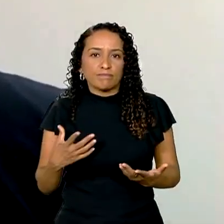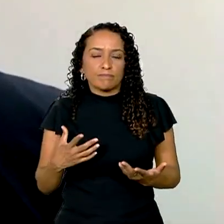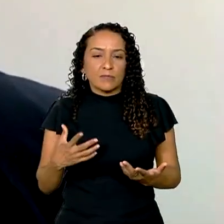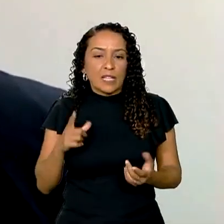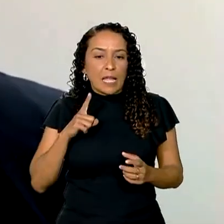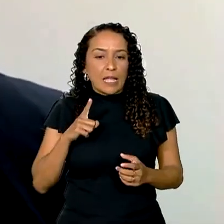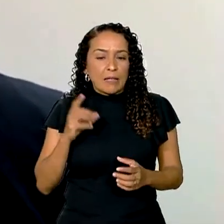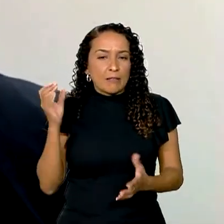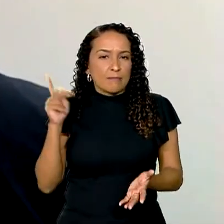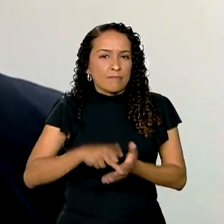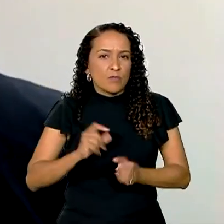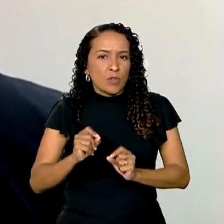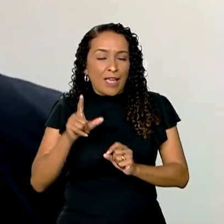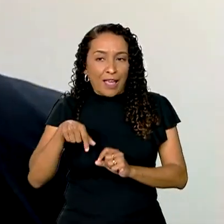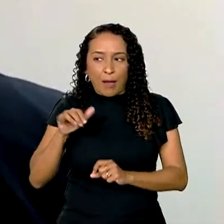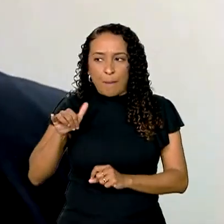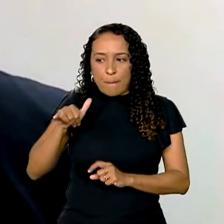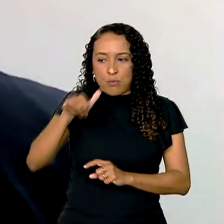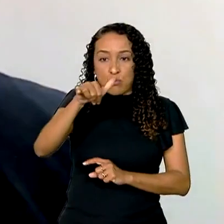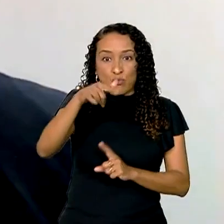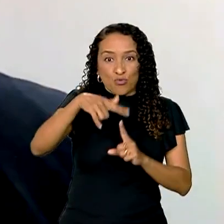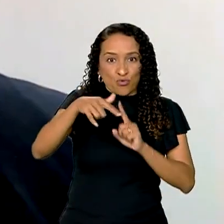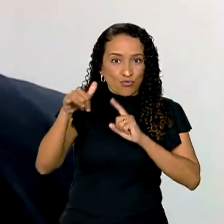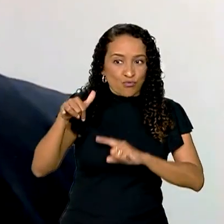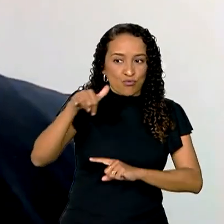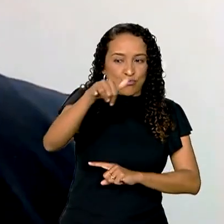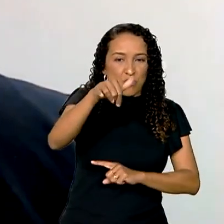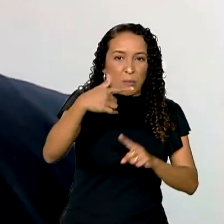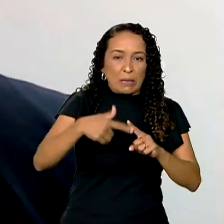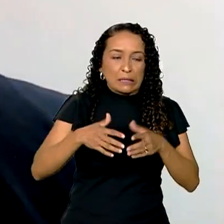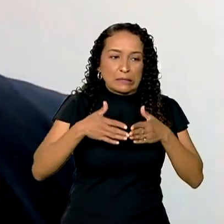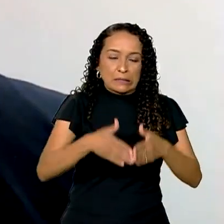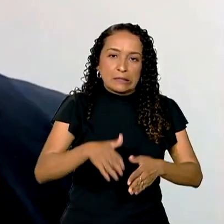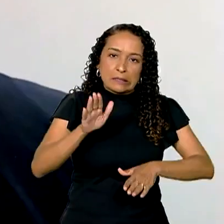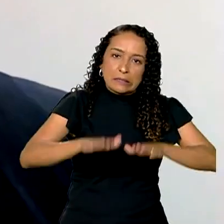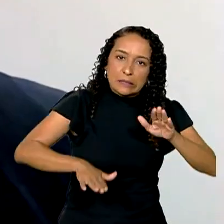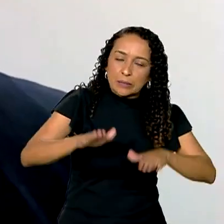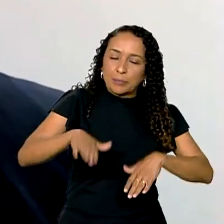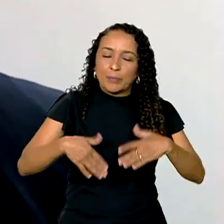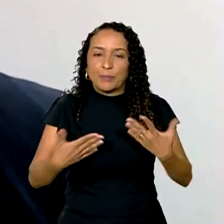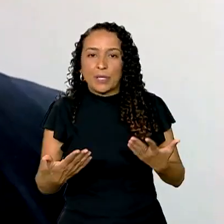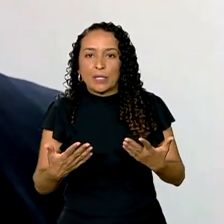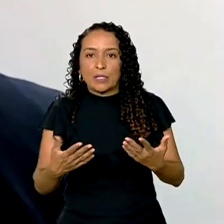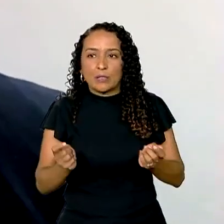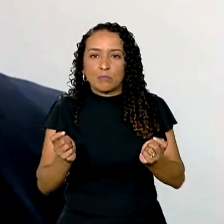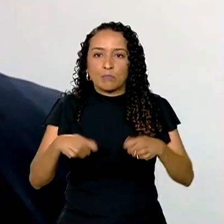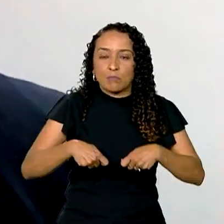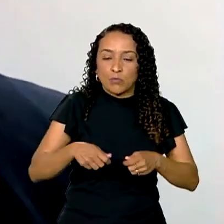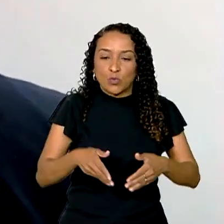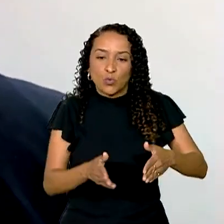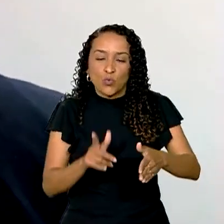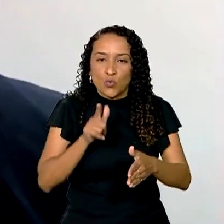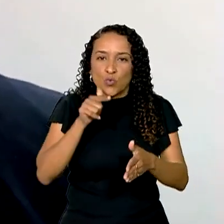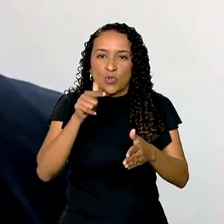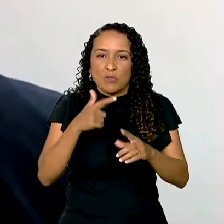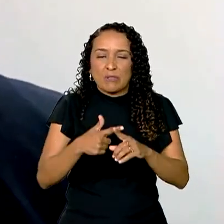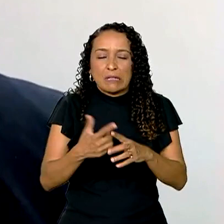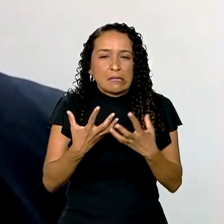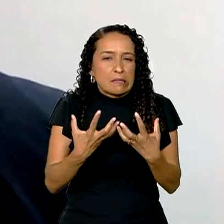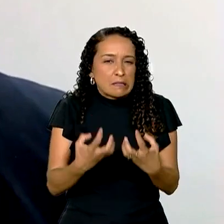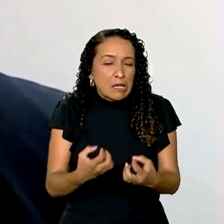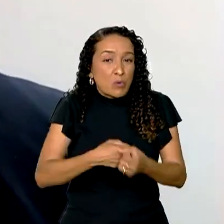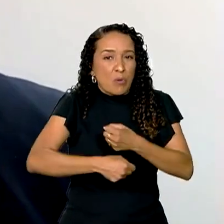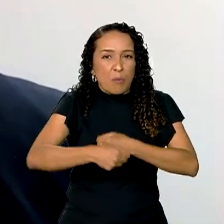firme que a gente tem é aéreo, o modal aéreo, porque o fluvial você depende muito da capacidade dos rios. Hoje a seca desde o ano